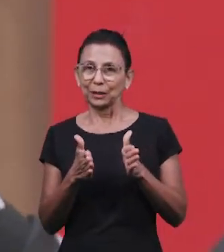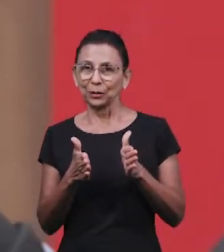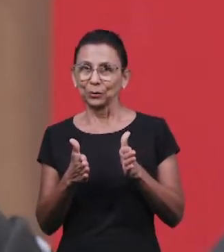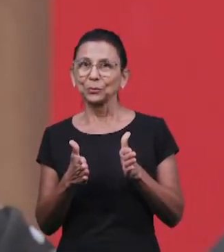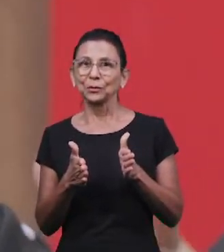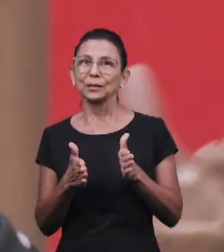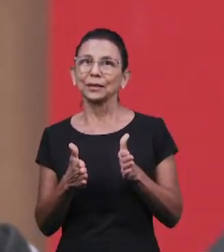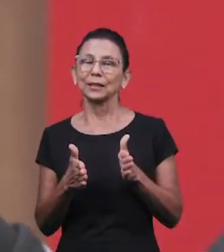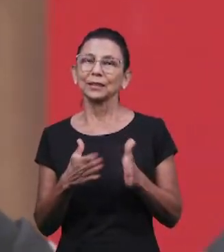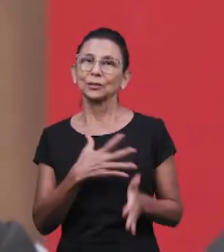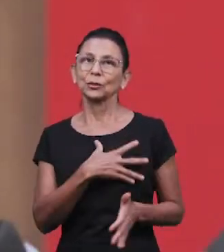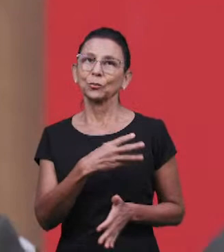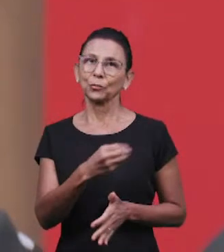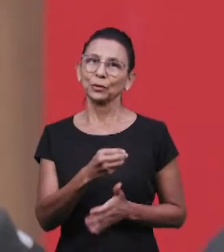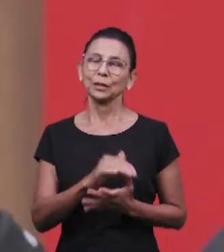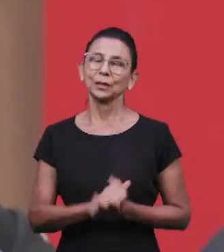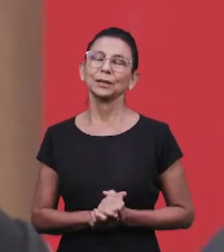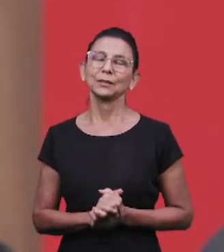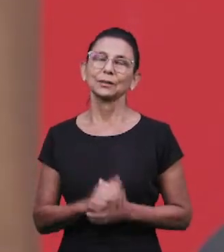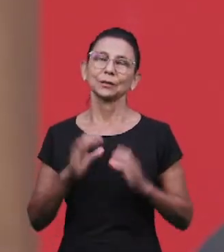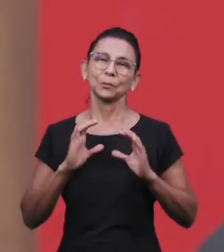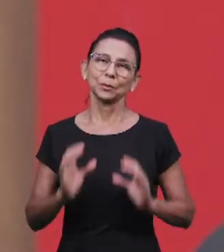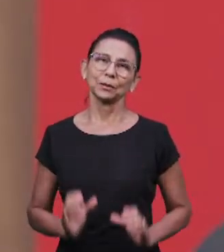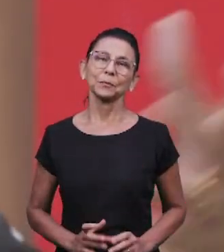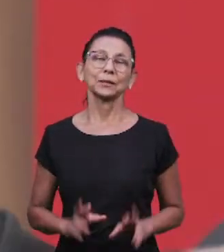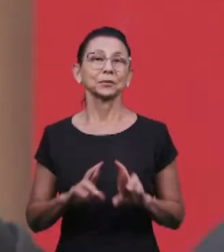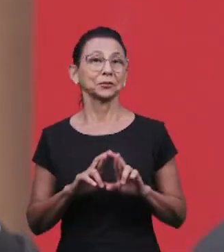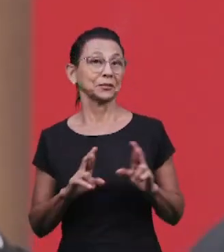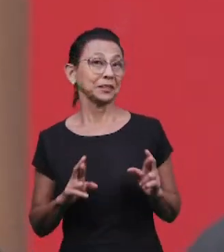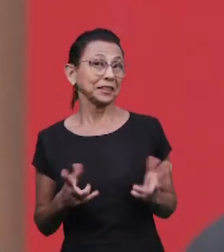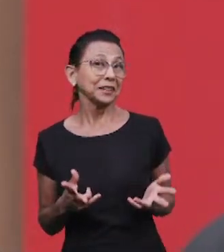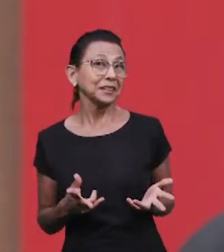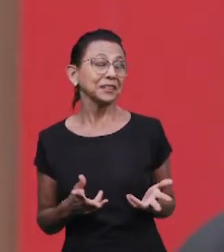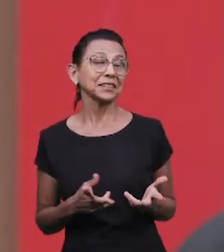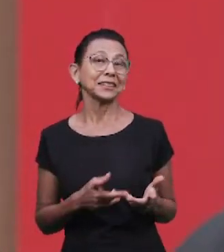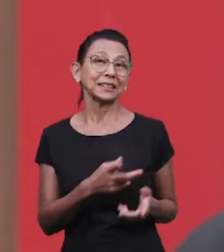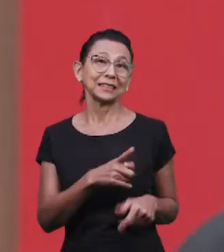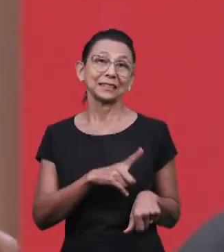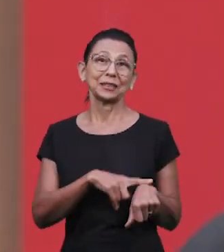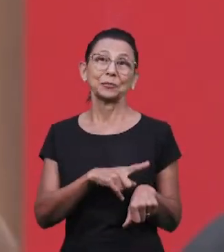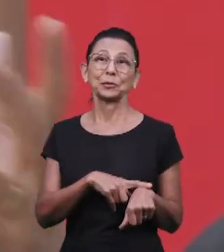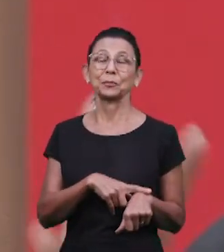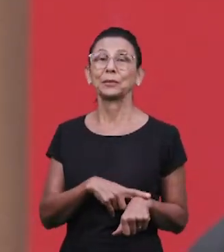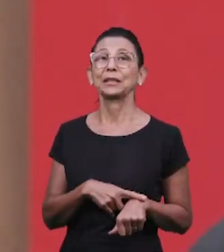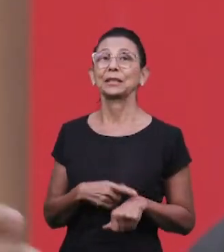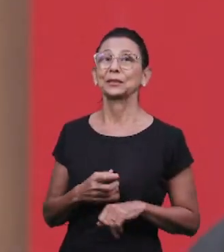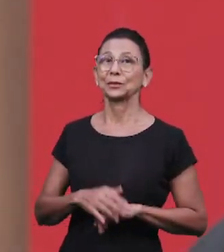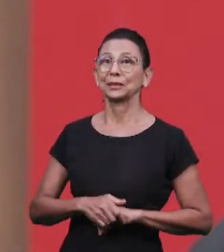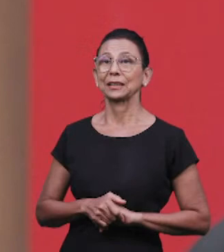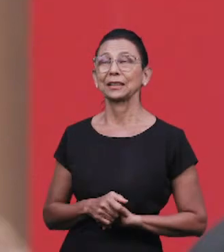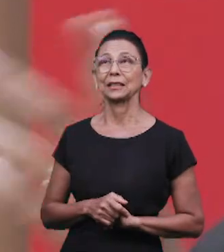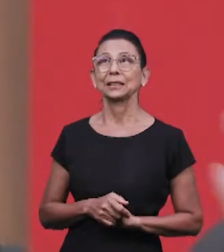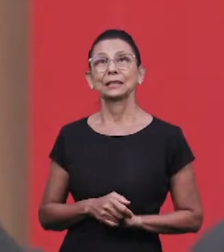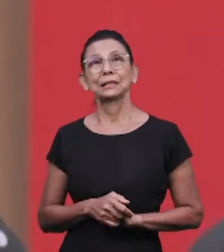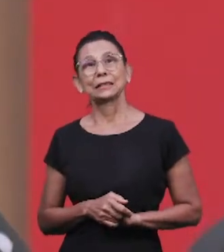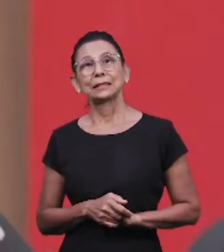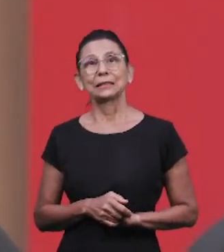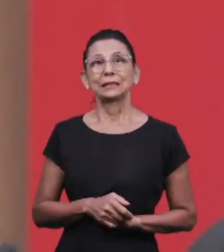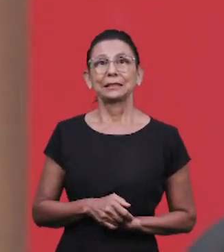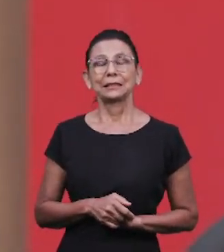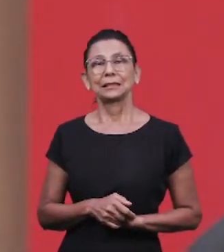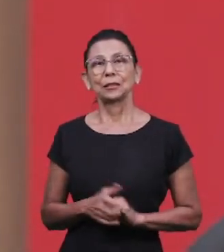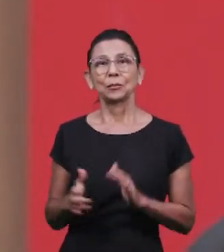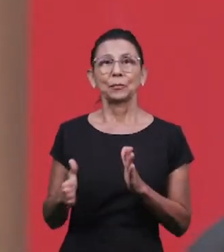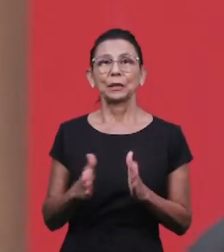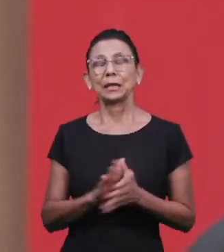seus, né, o seu desenvolvimento, que é muito natural, seu comportamento. Existe aquele momento deles serem muito